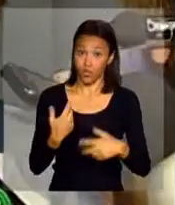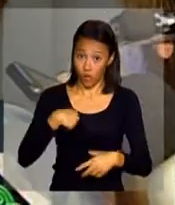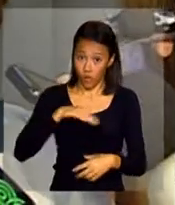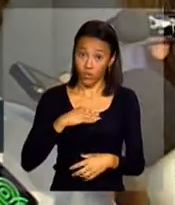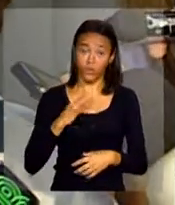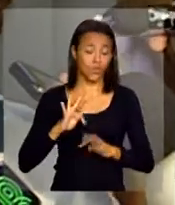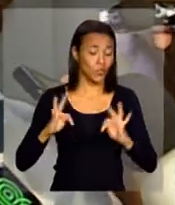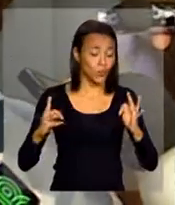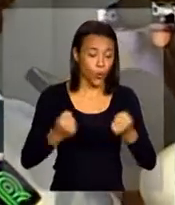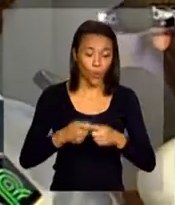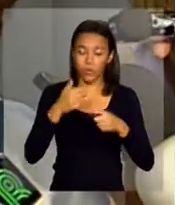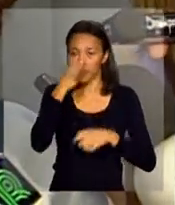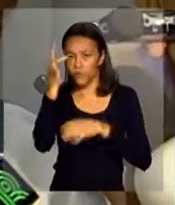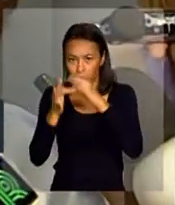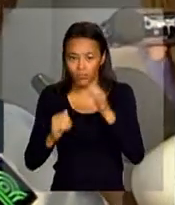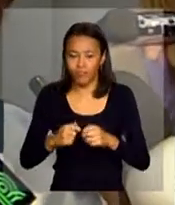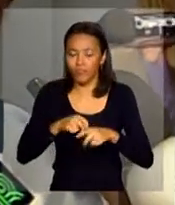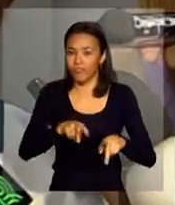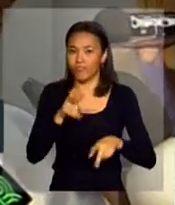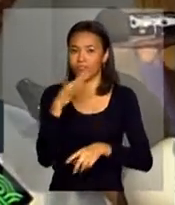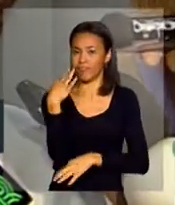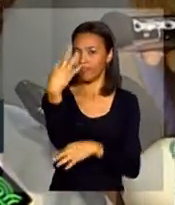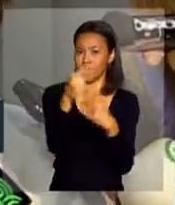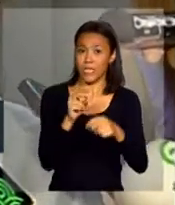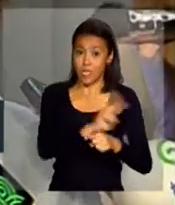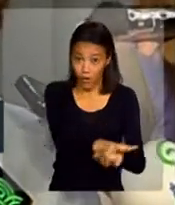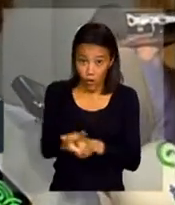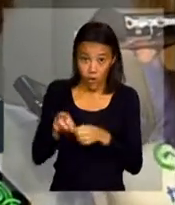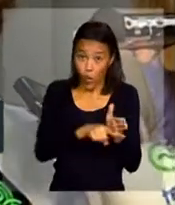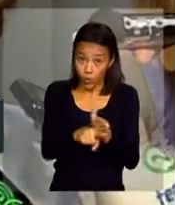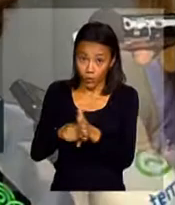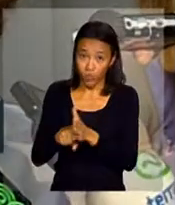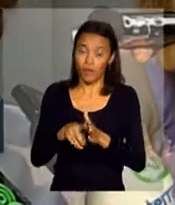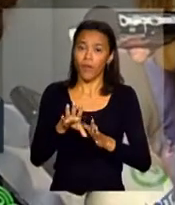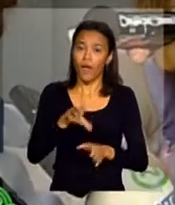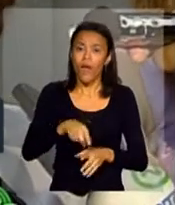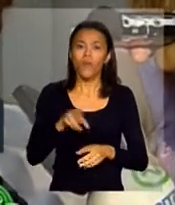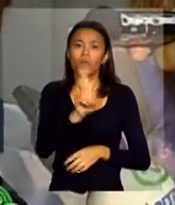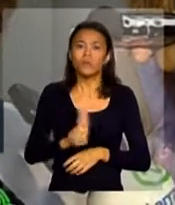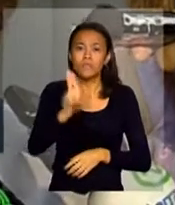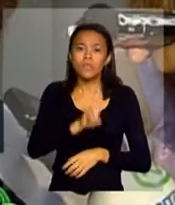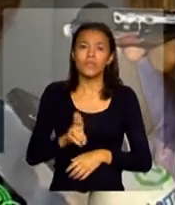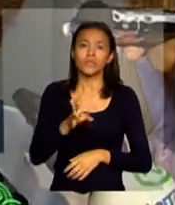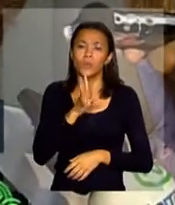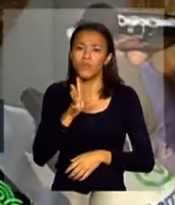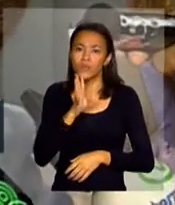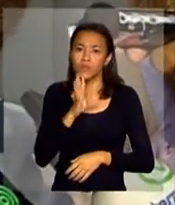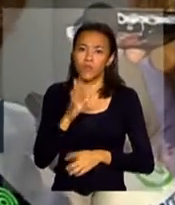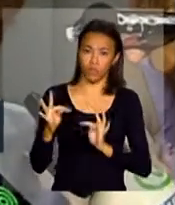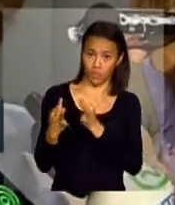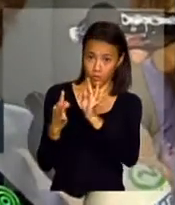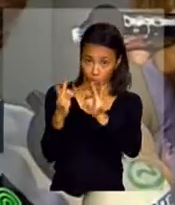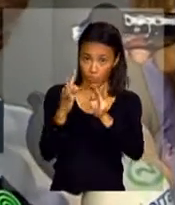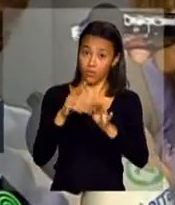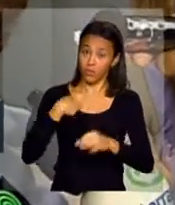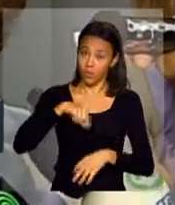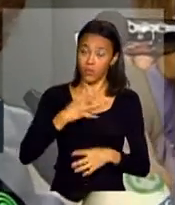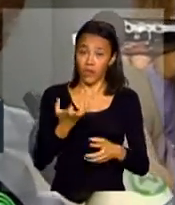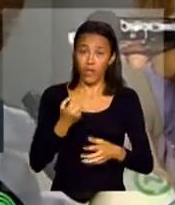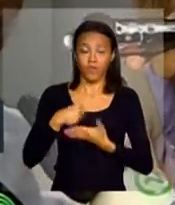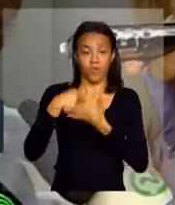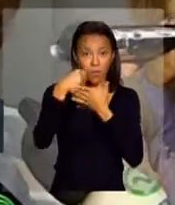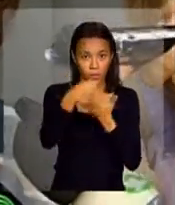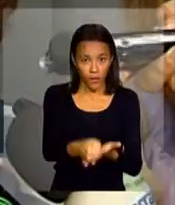monitoramos todos os biomas e a ideia é sofisticar, aperfeiçoar, inclusive usando recursos do conhecimento técnico-científico, nós estamos querendo apoiar via